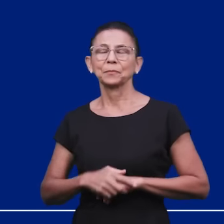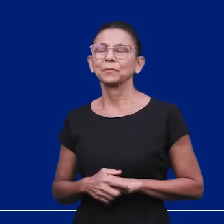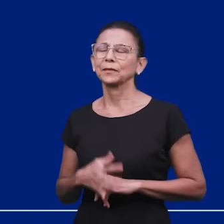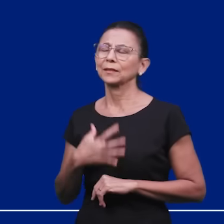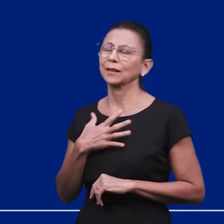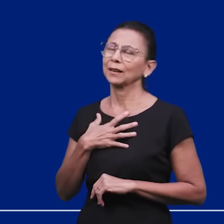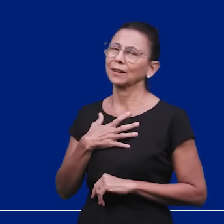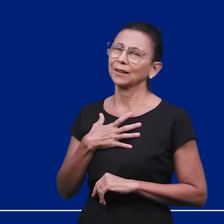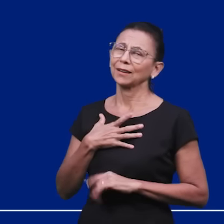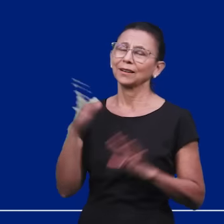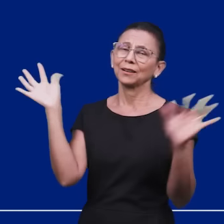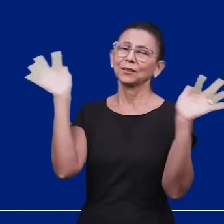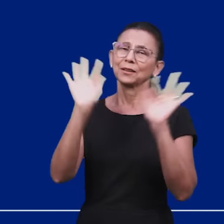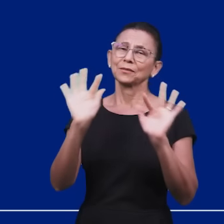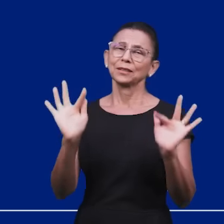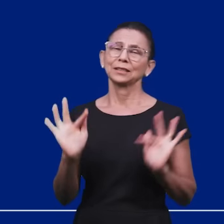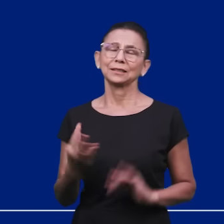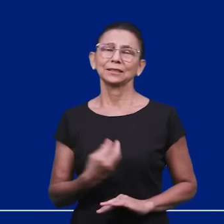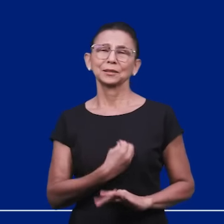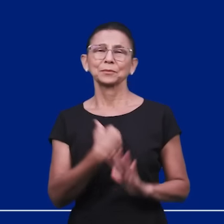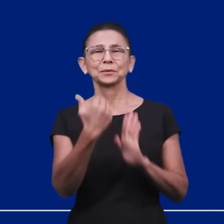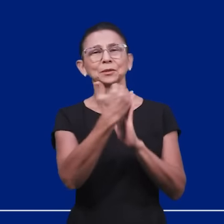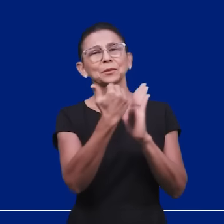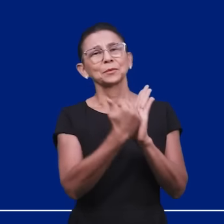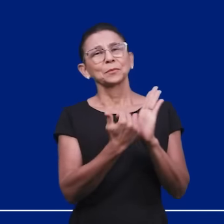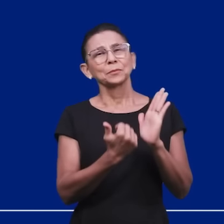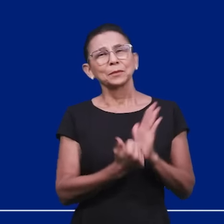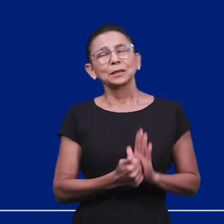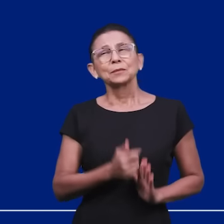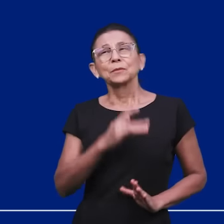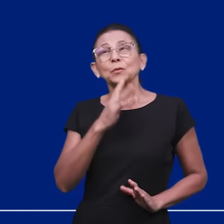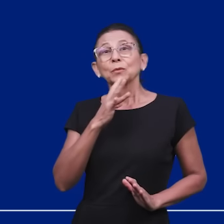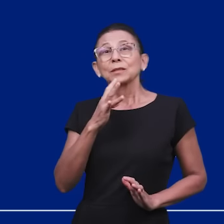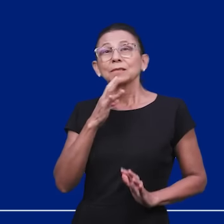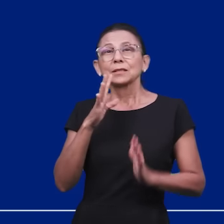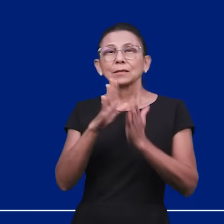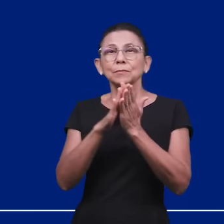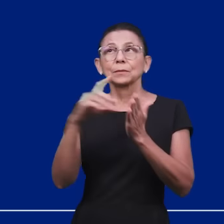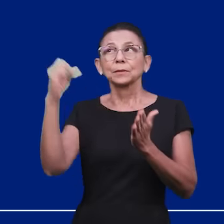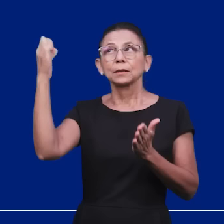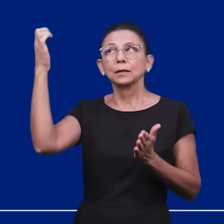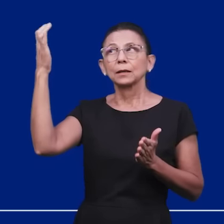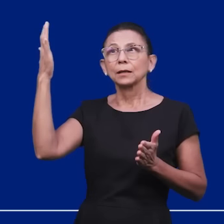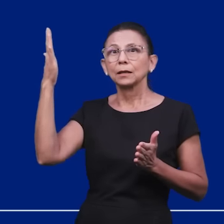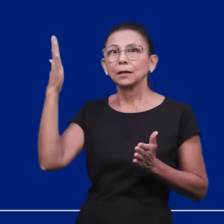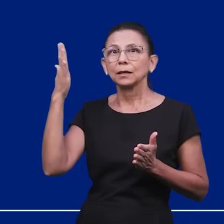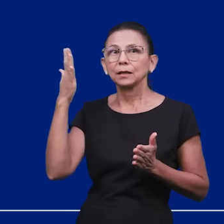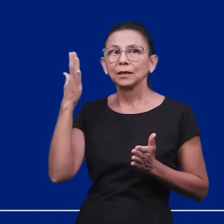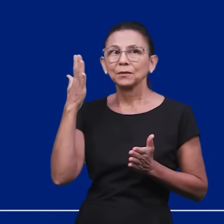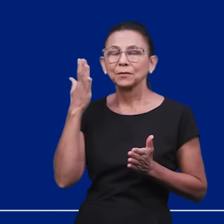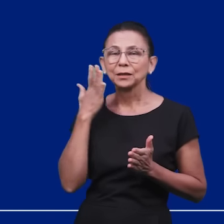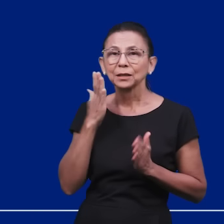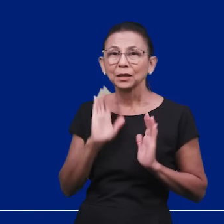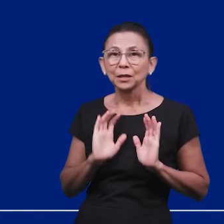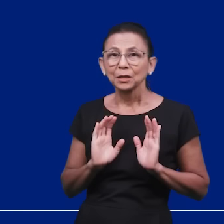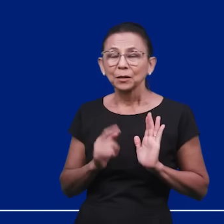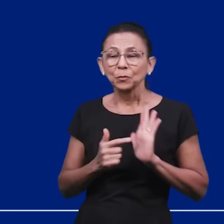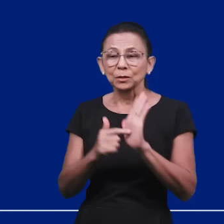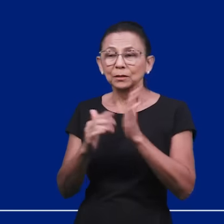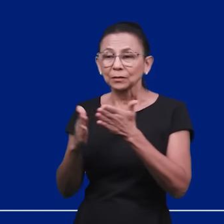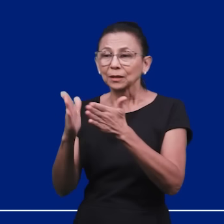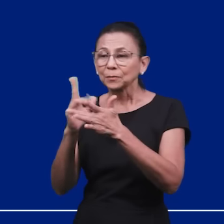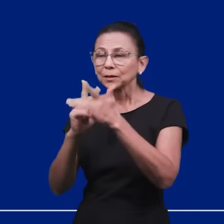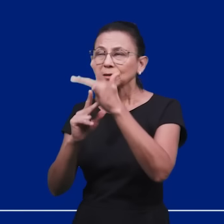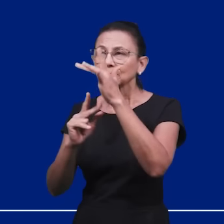sempre muito feliz ao participar do programa e ouvir a palavra revelada, nos direcionando para a eternidade.